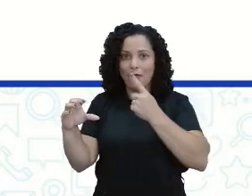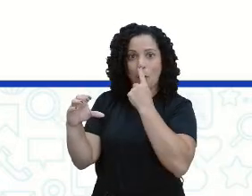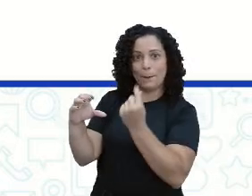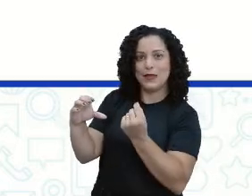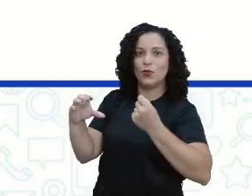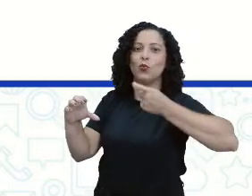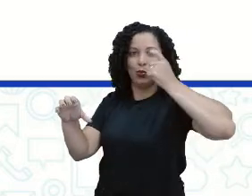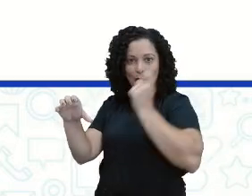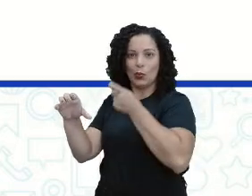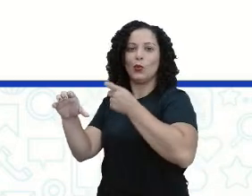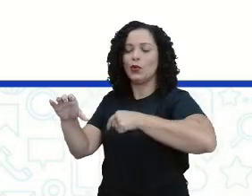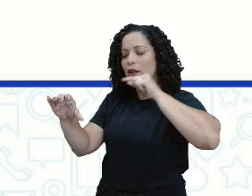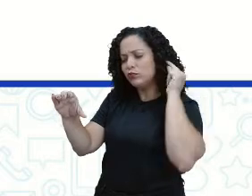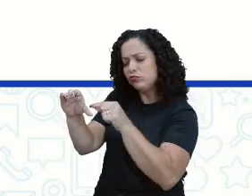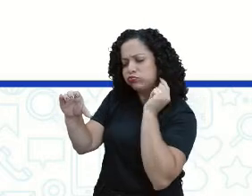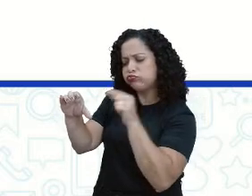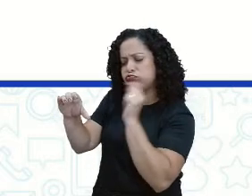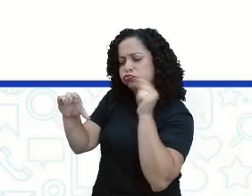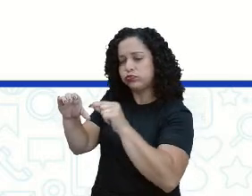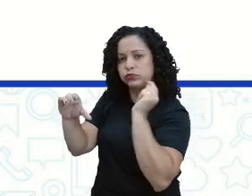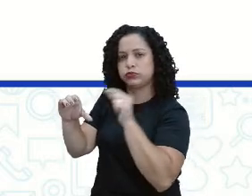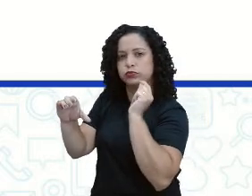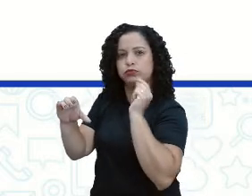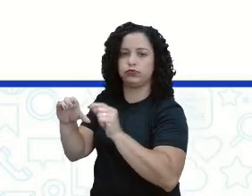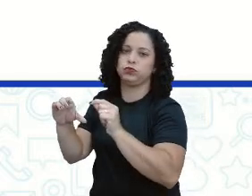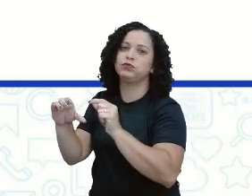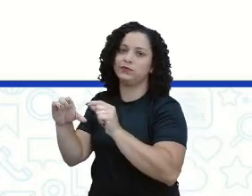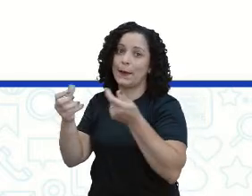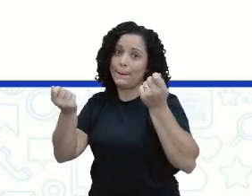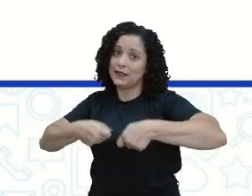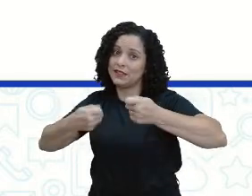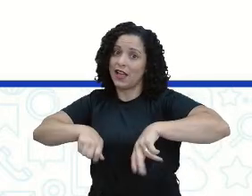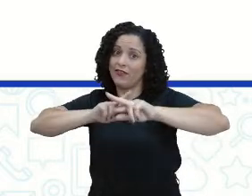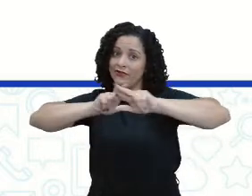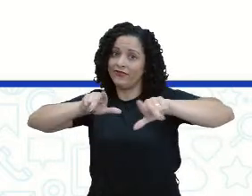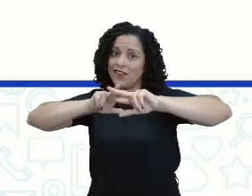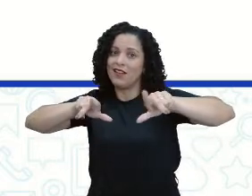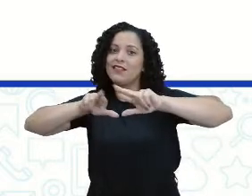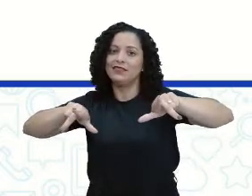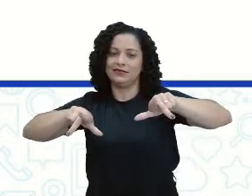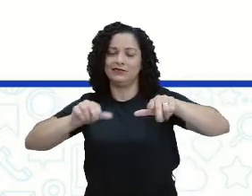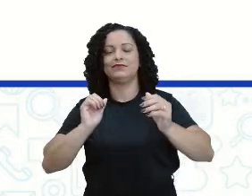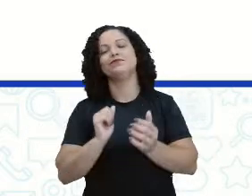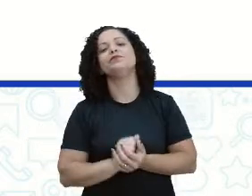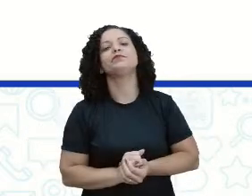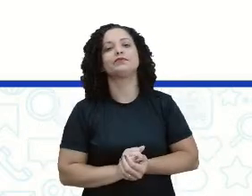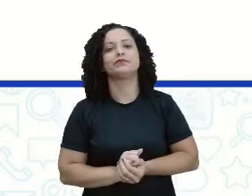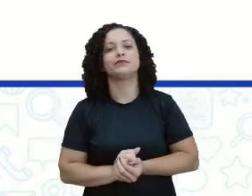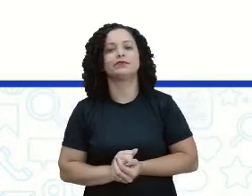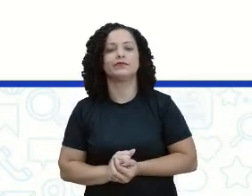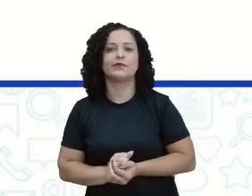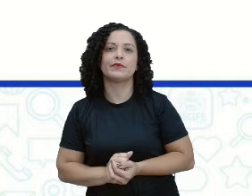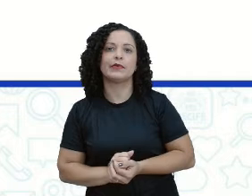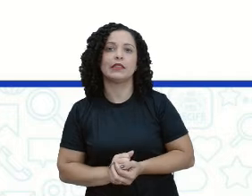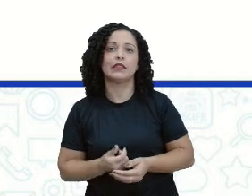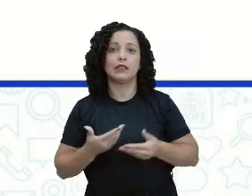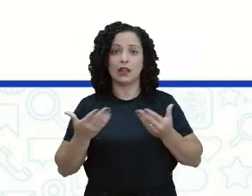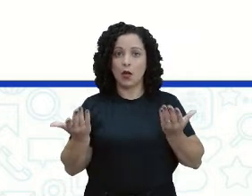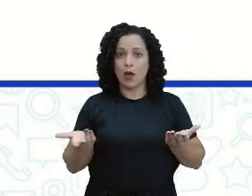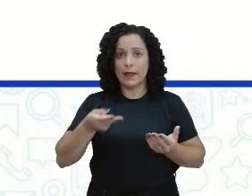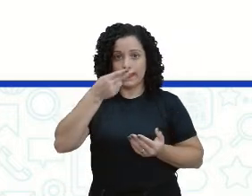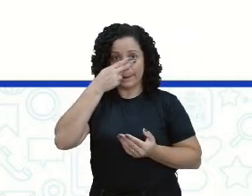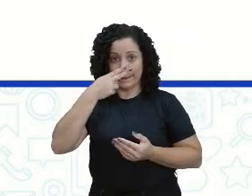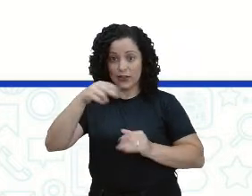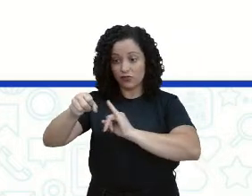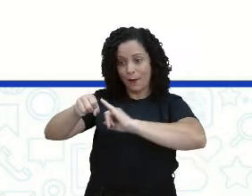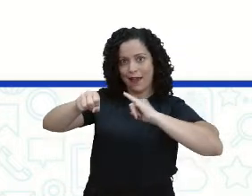presença aí, né, e essa diferenciação em relação aos bicos das aves. Então, a questão aí, dentro de uma mesma